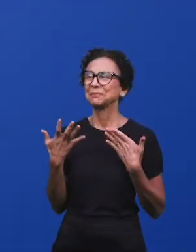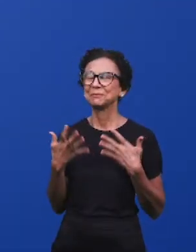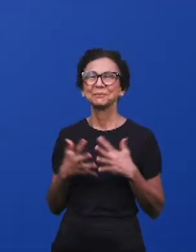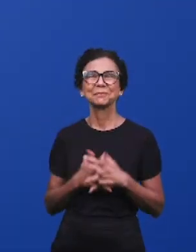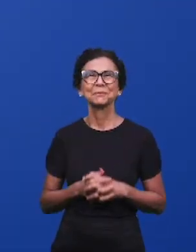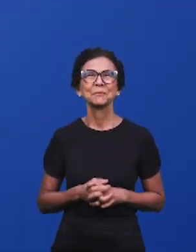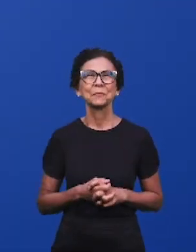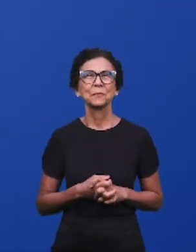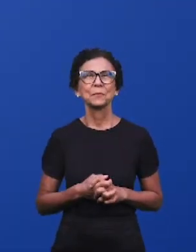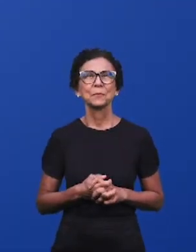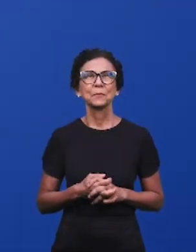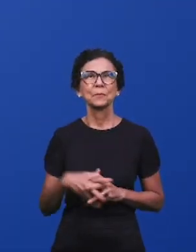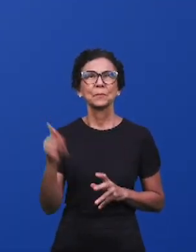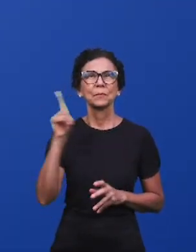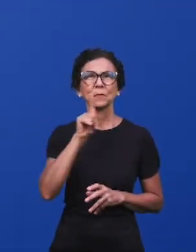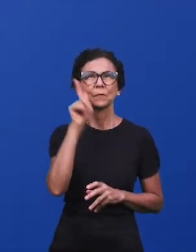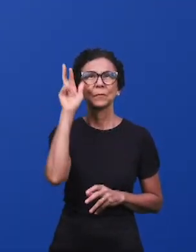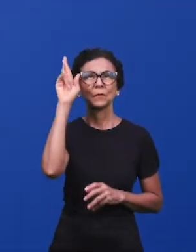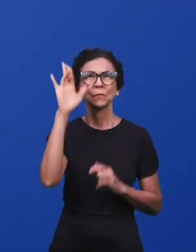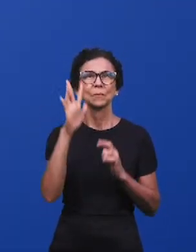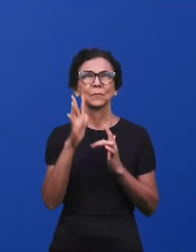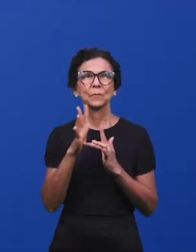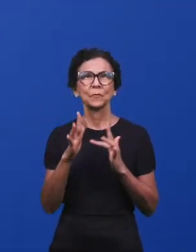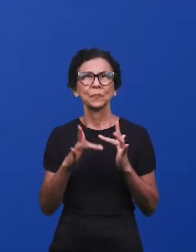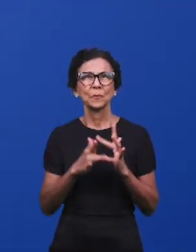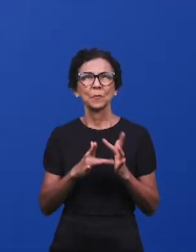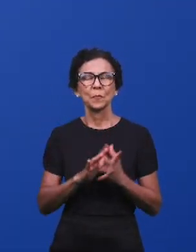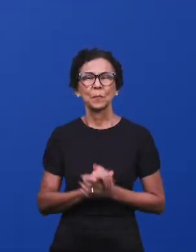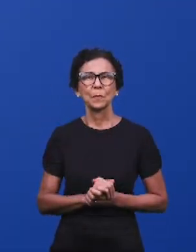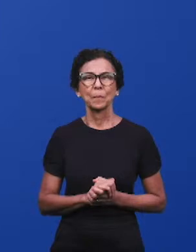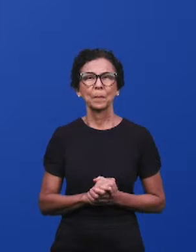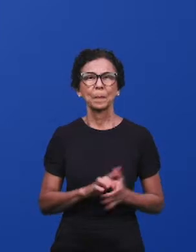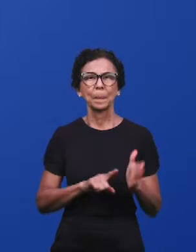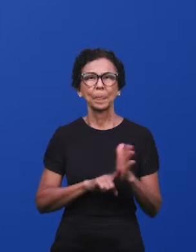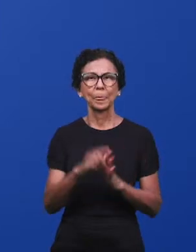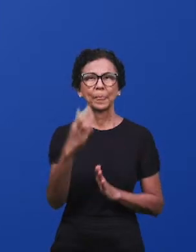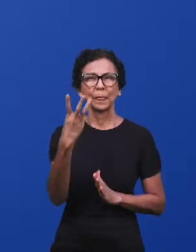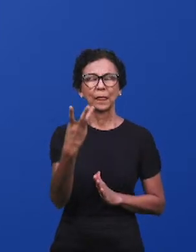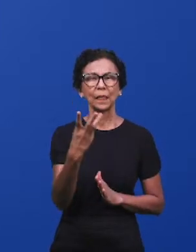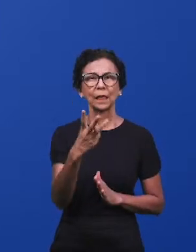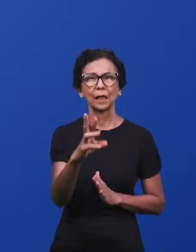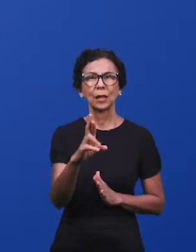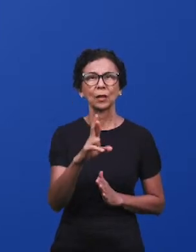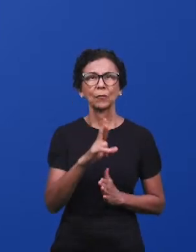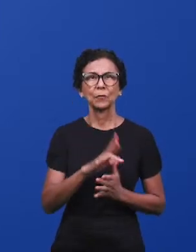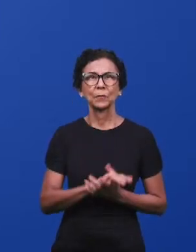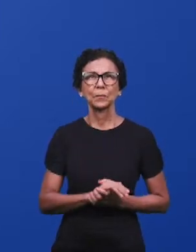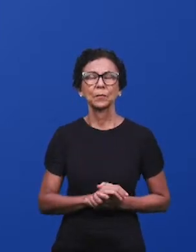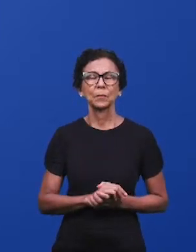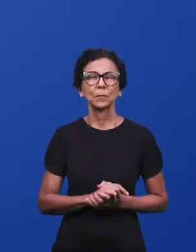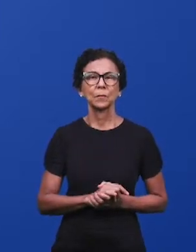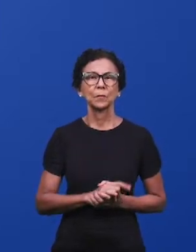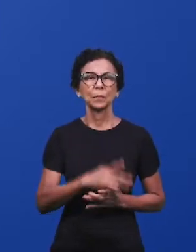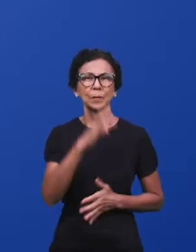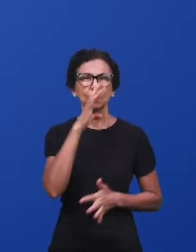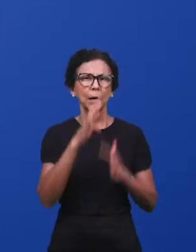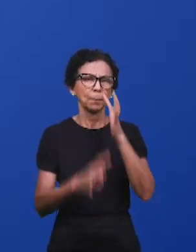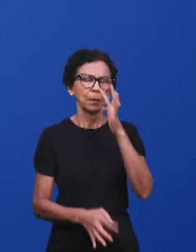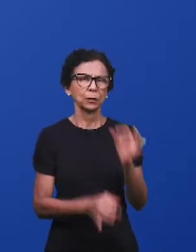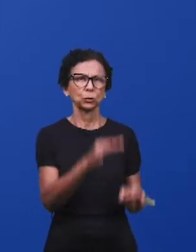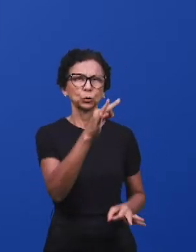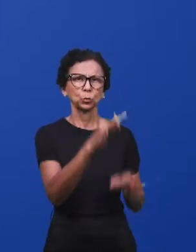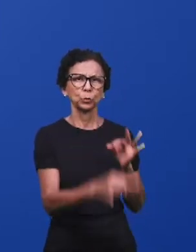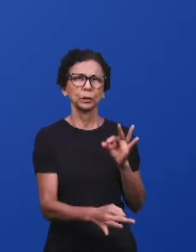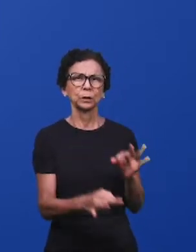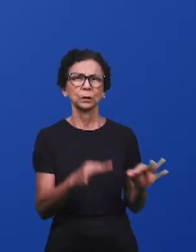aos irmãos, irei responder a pergunta número 3, e a resposta é: juízos que virão sobre os ímpios e sobre a igreja infiel